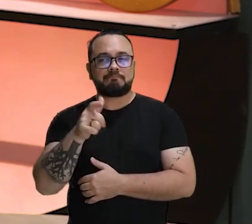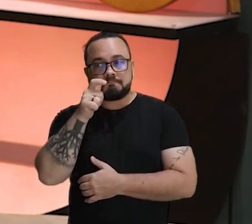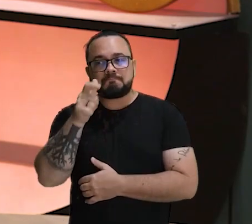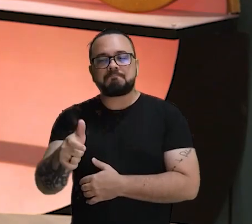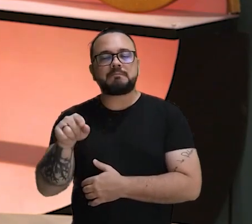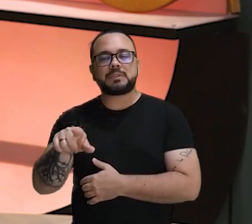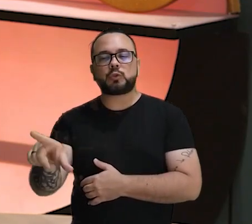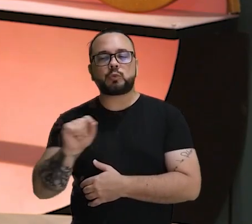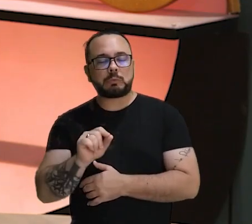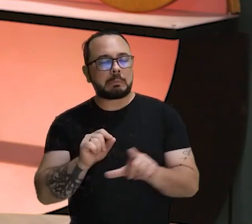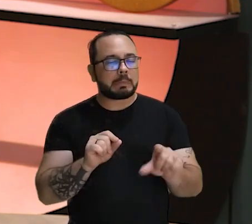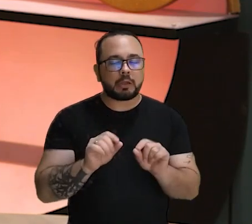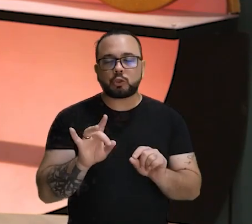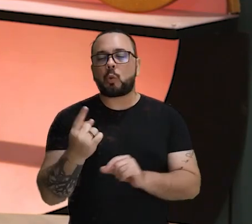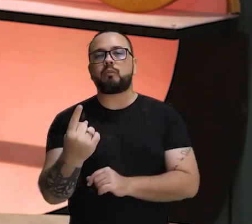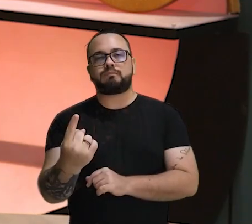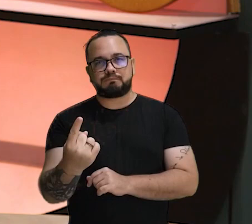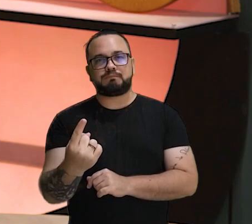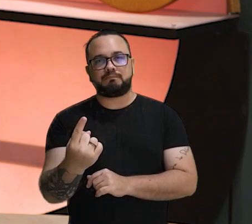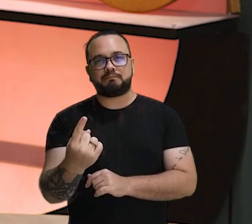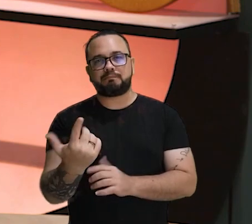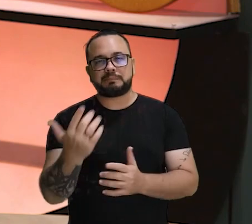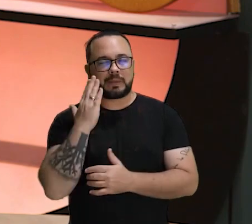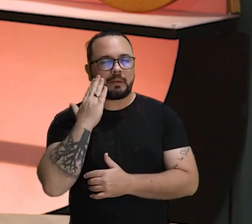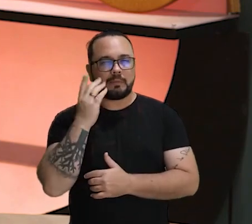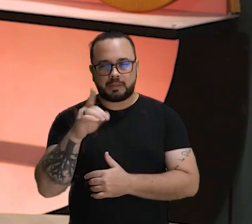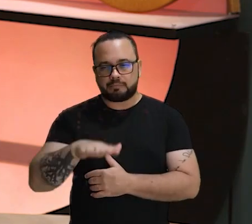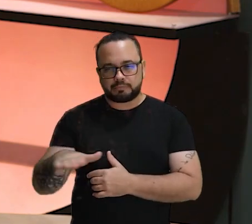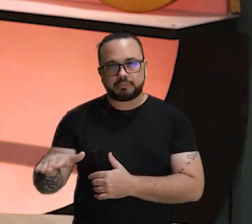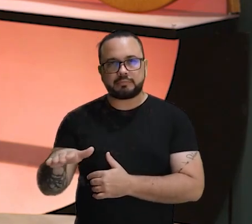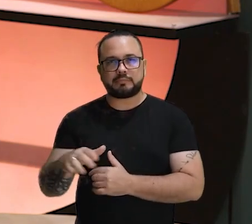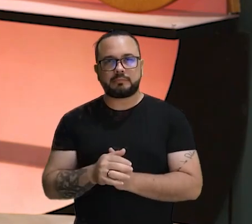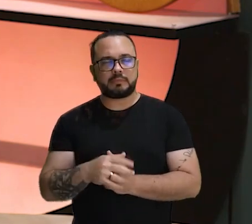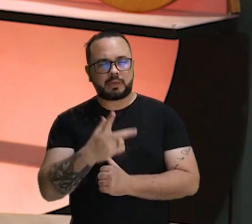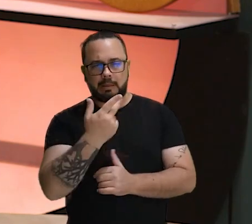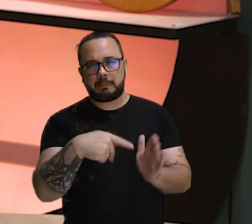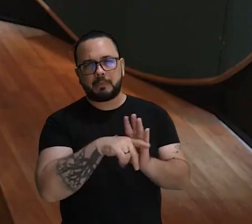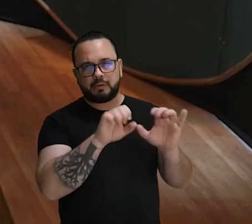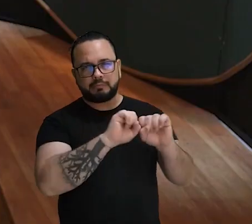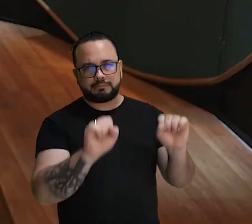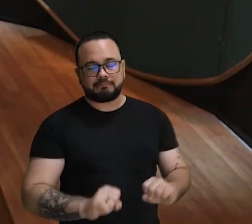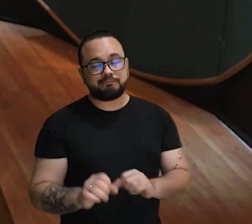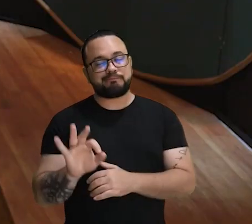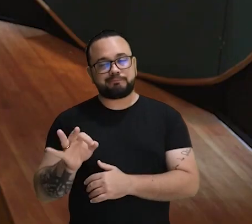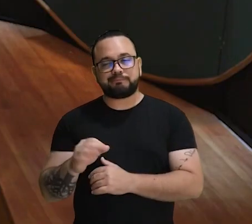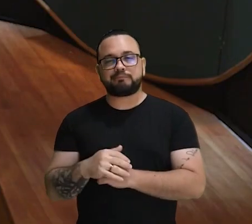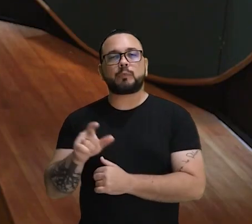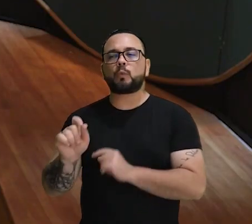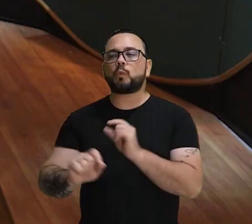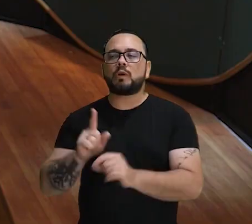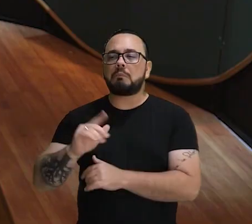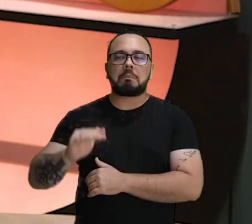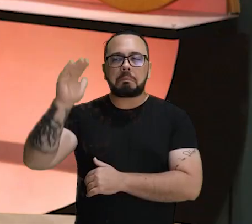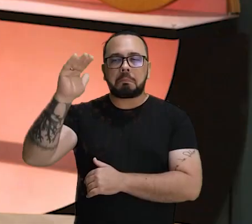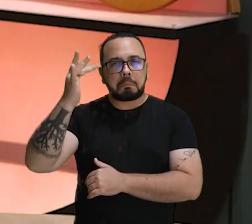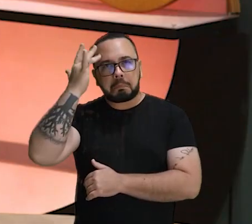tendencioso a escolher uma coisa só, né? Assim, sabe, quando você é criança, as pessoas perguntam. É a lógica do sistema, né? É muito assim, ah, o que você